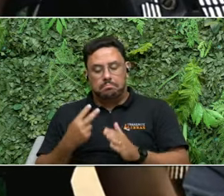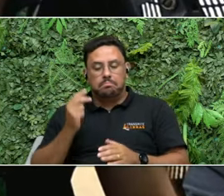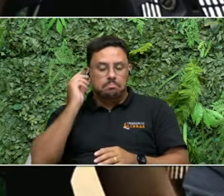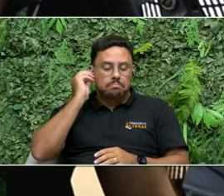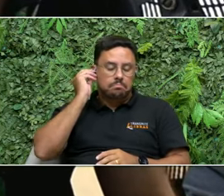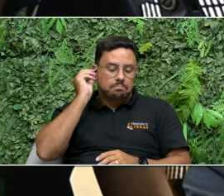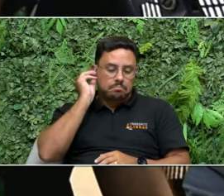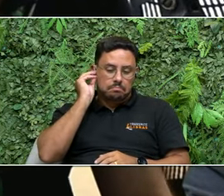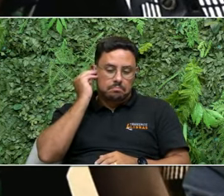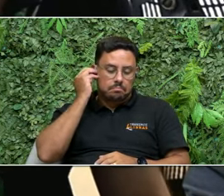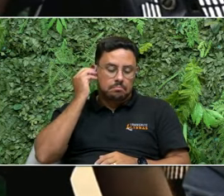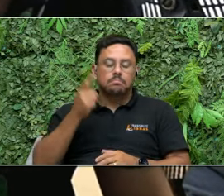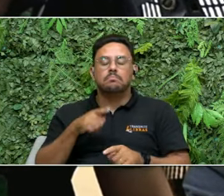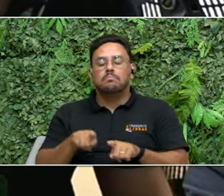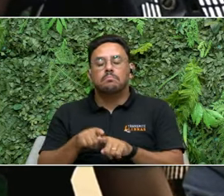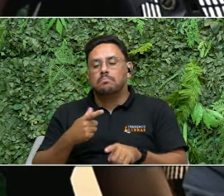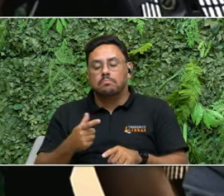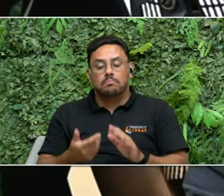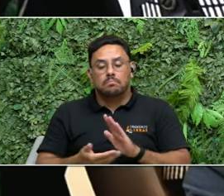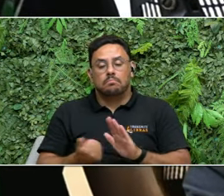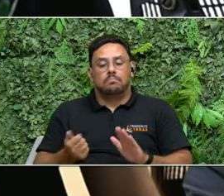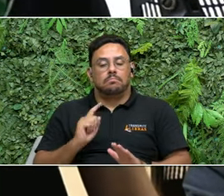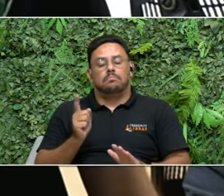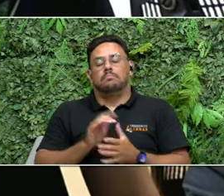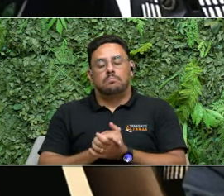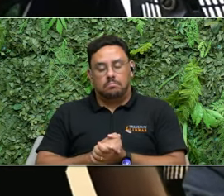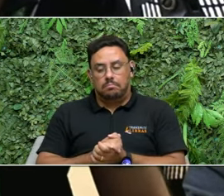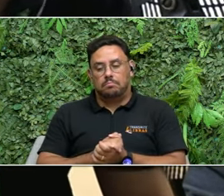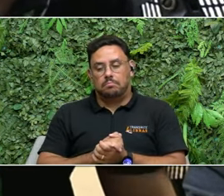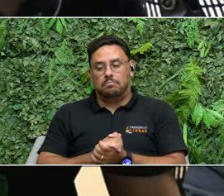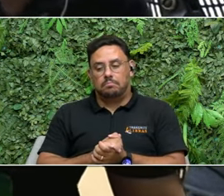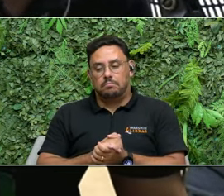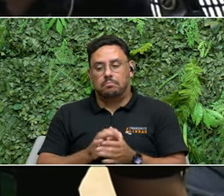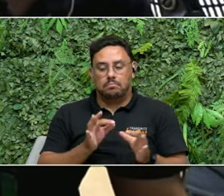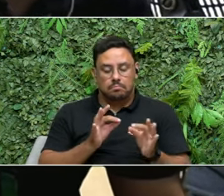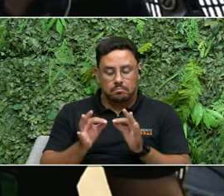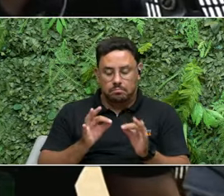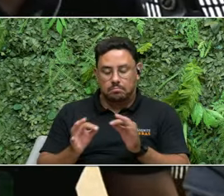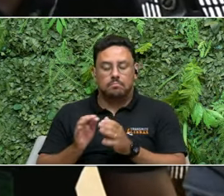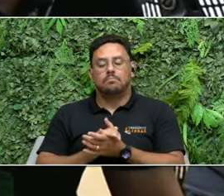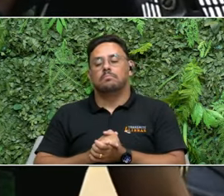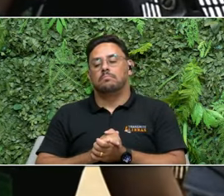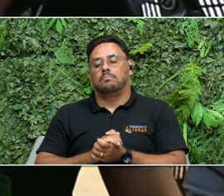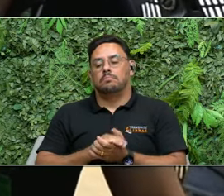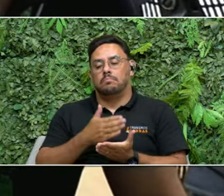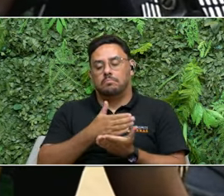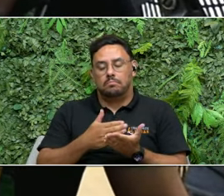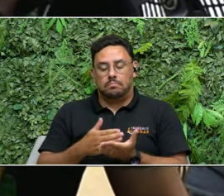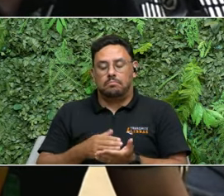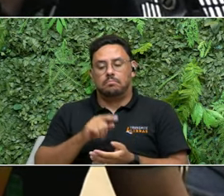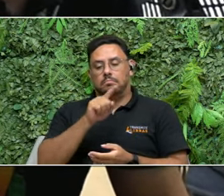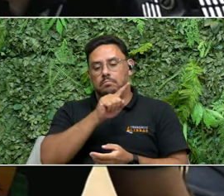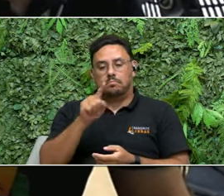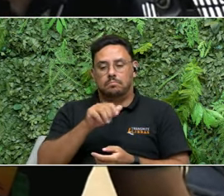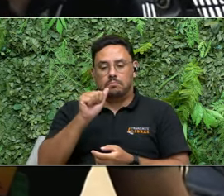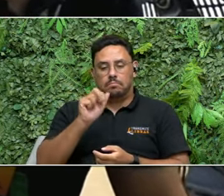saída qualificadam Tira o pé não viu do jeito que a gente gosta de ver no meio-campo